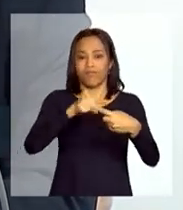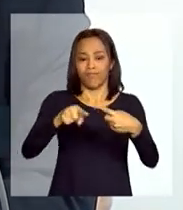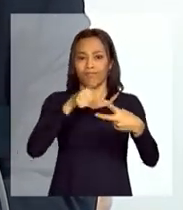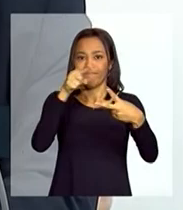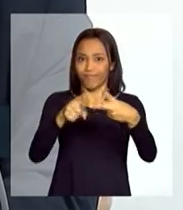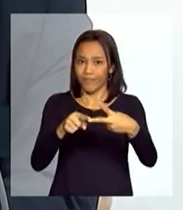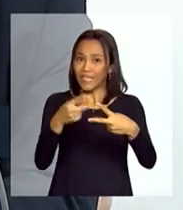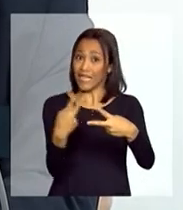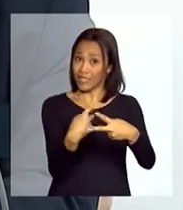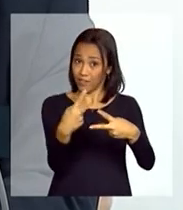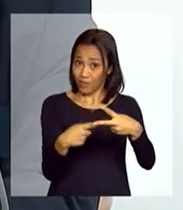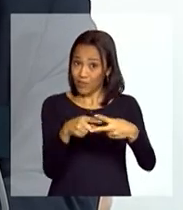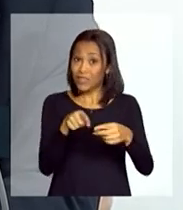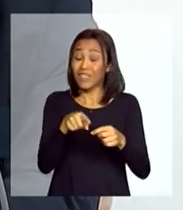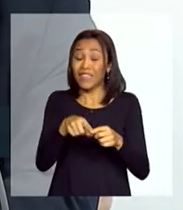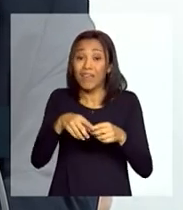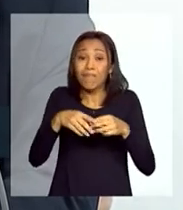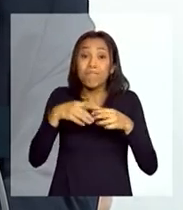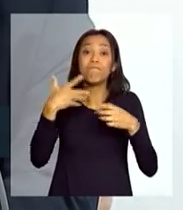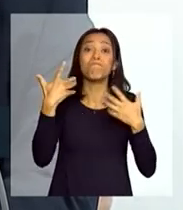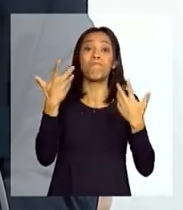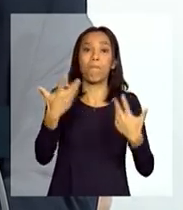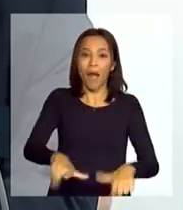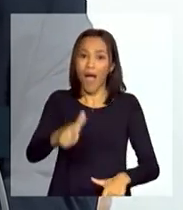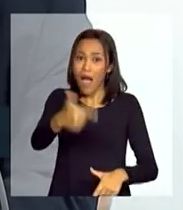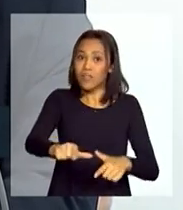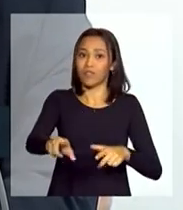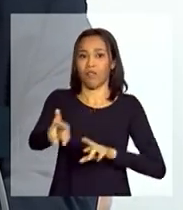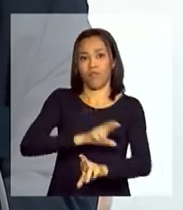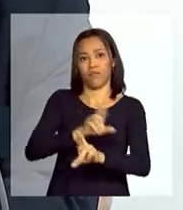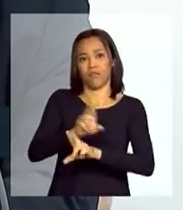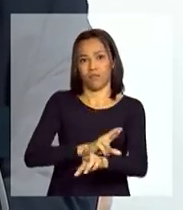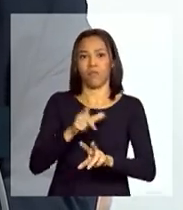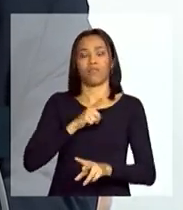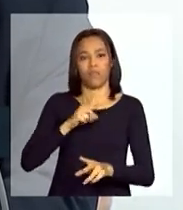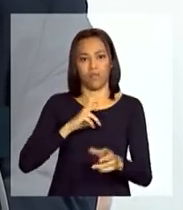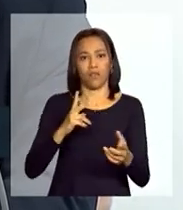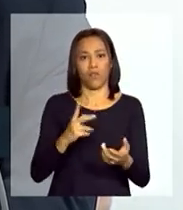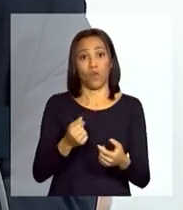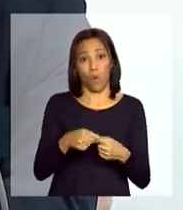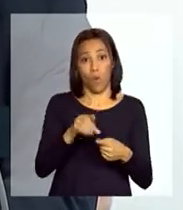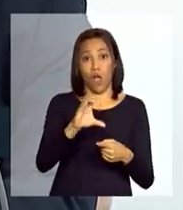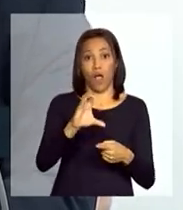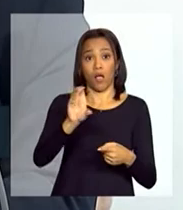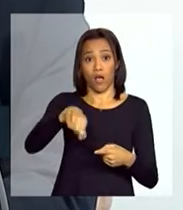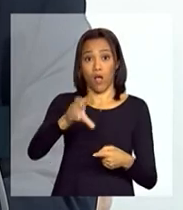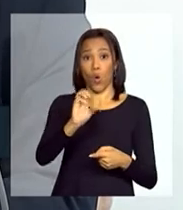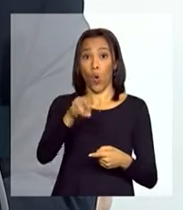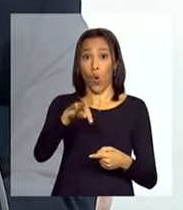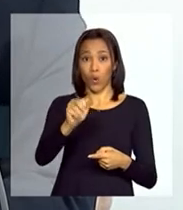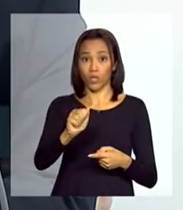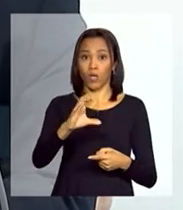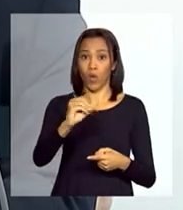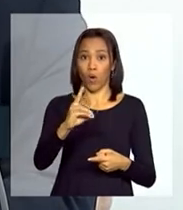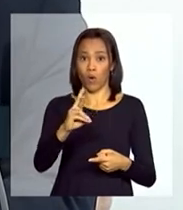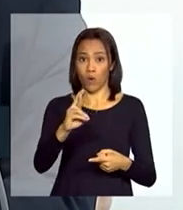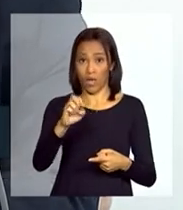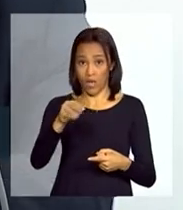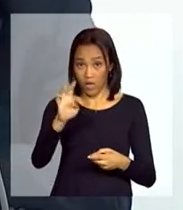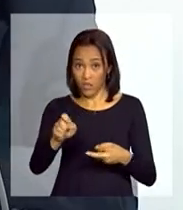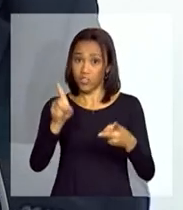potencialmente a mais relação dos clientes com os bancos nós estamos lidando com a conta corrente e nós estamos lidando com o crédito